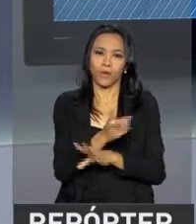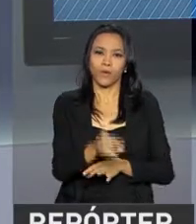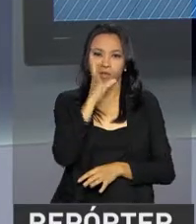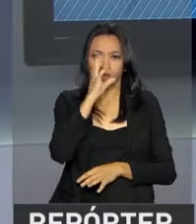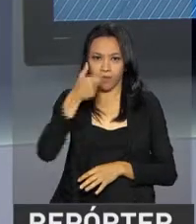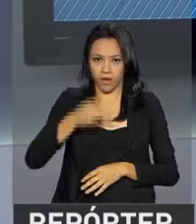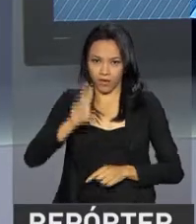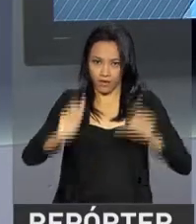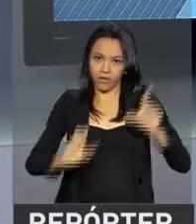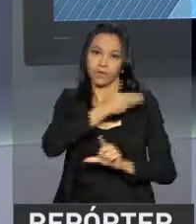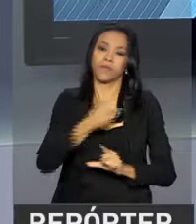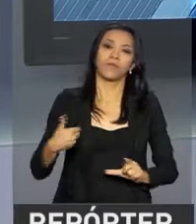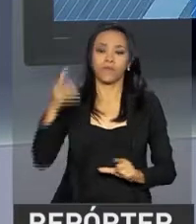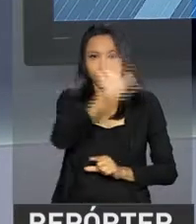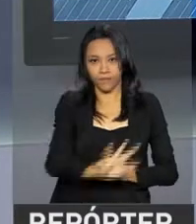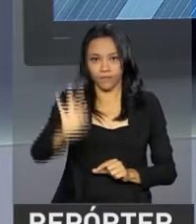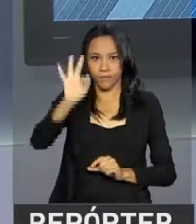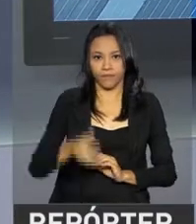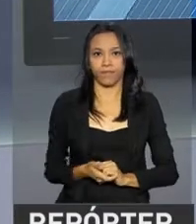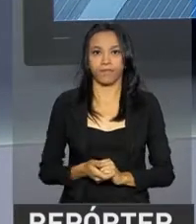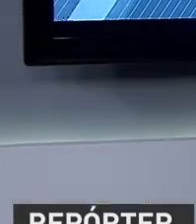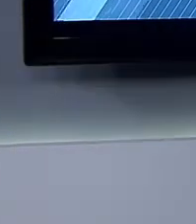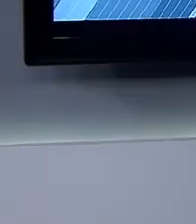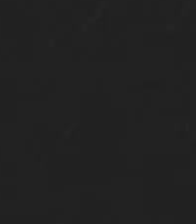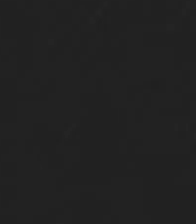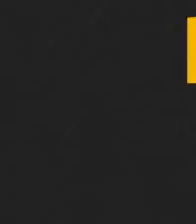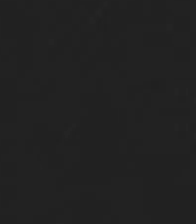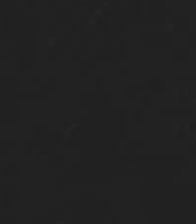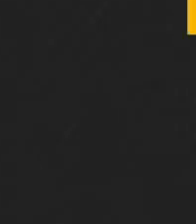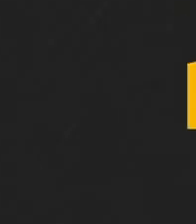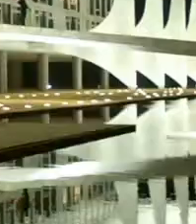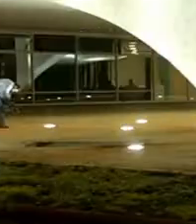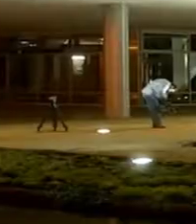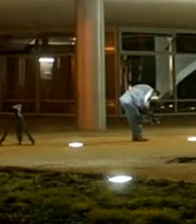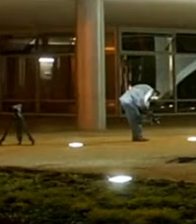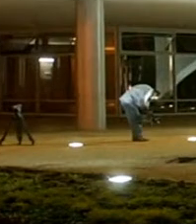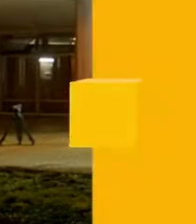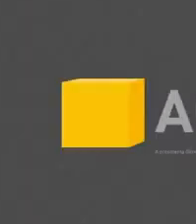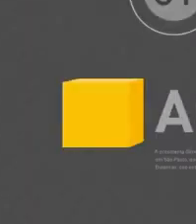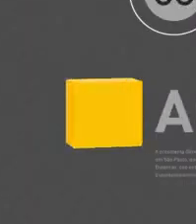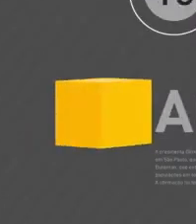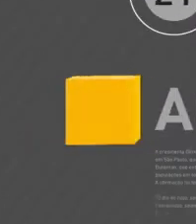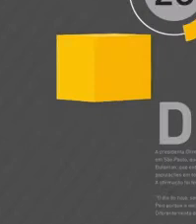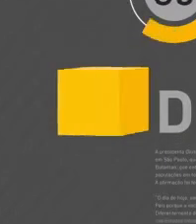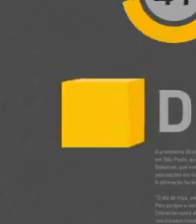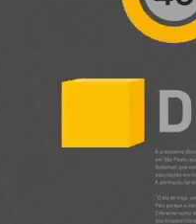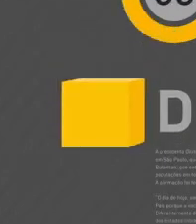com a gente na NBR, a TV do Governo Federal.